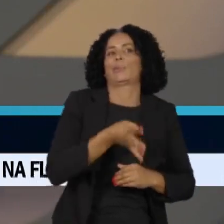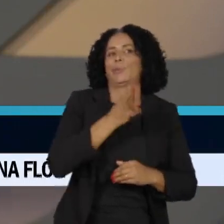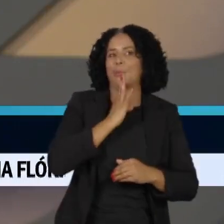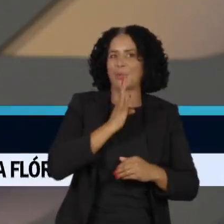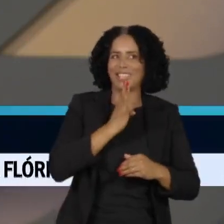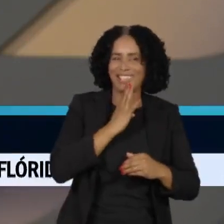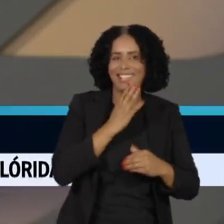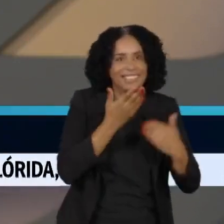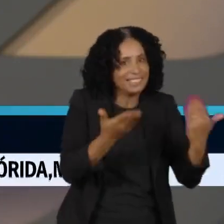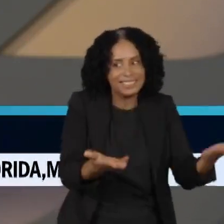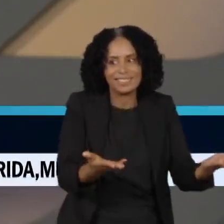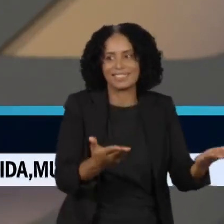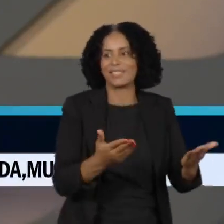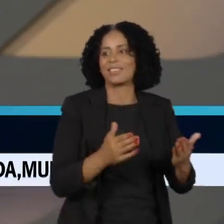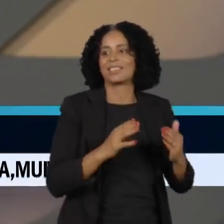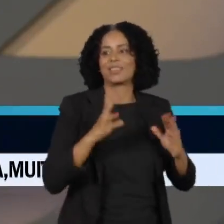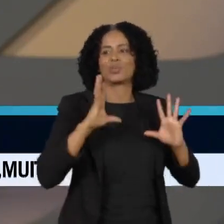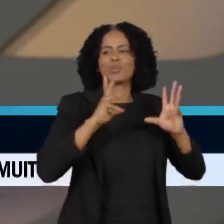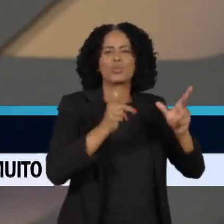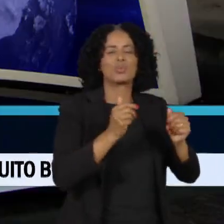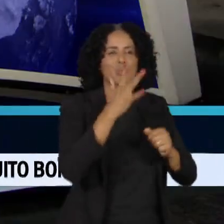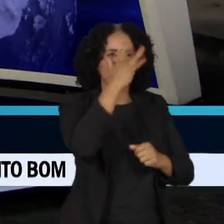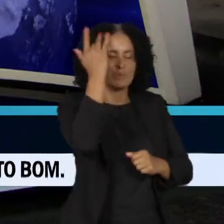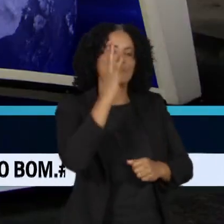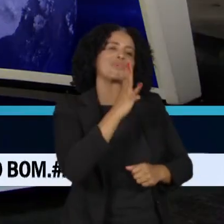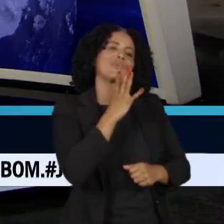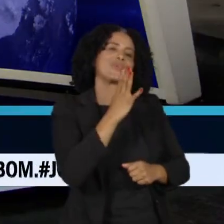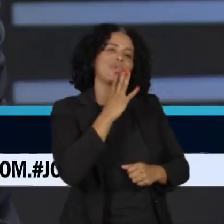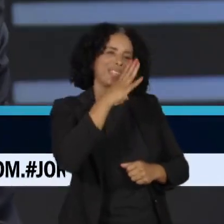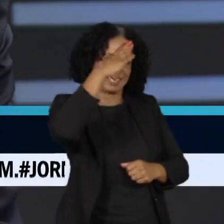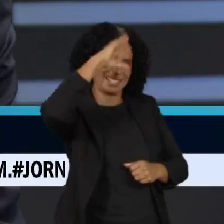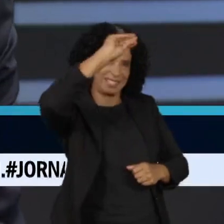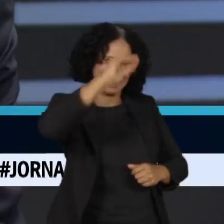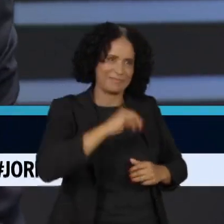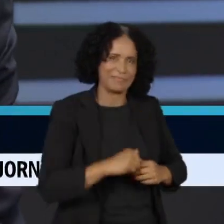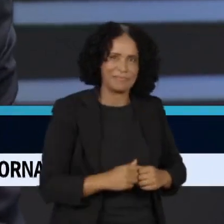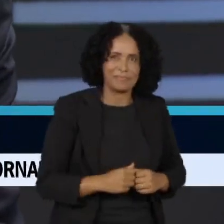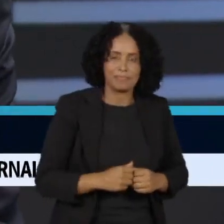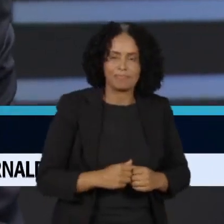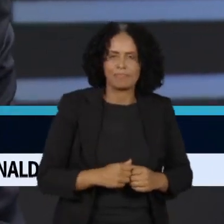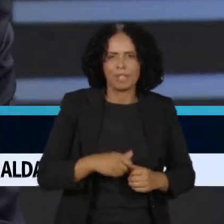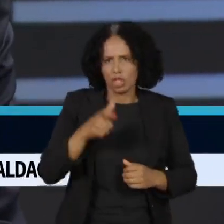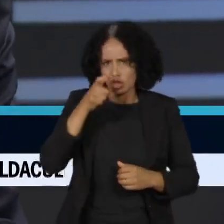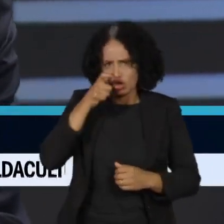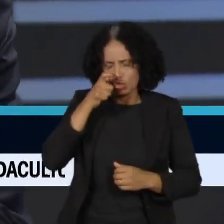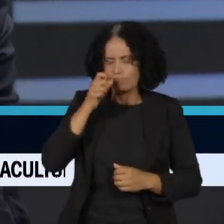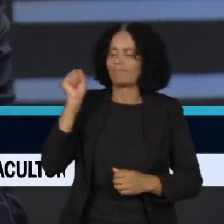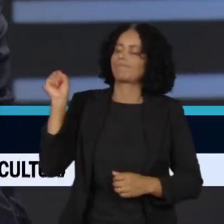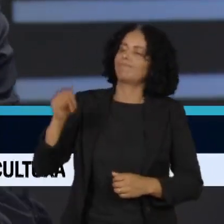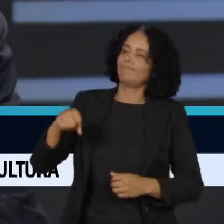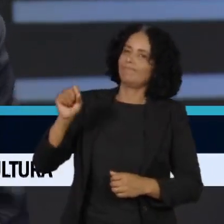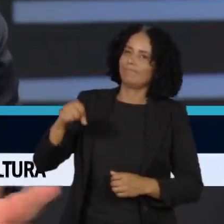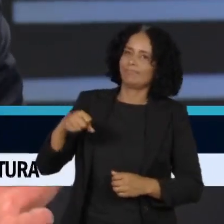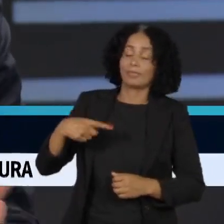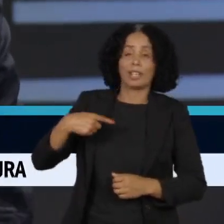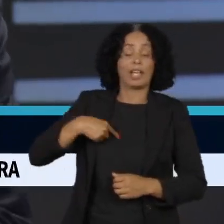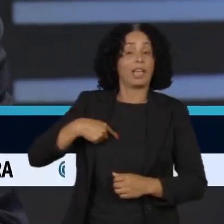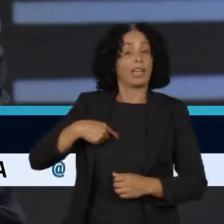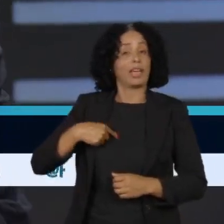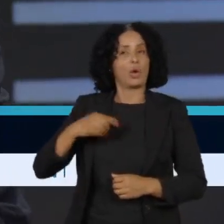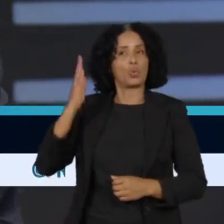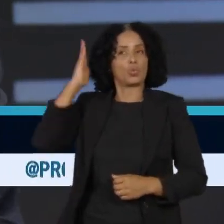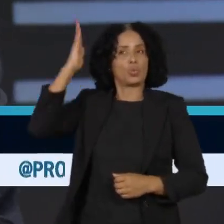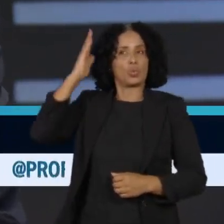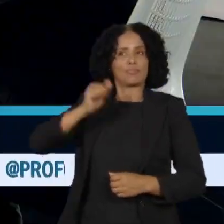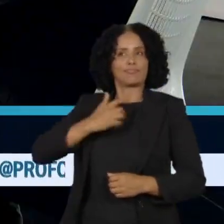da ativa quase 40 anos. 40 anos. Assistiu ele? Então. Assisti várias vezes e quero dizer o seguinte, eu não sou santista, sou palmeirense.